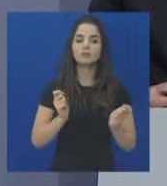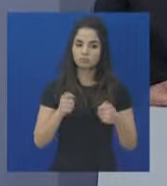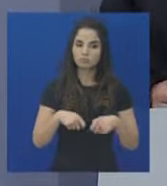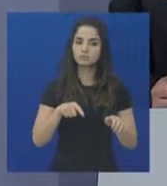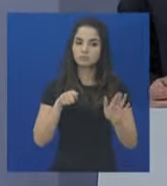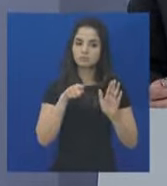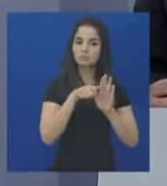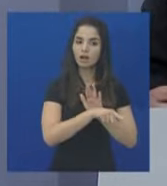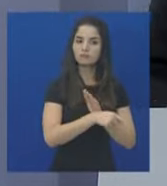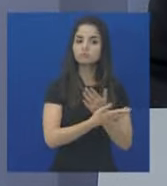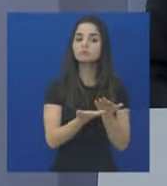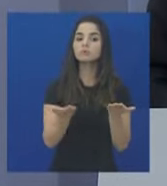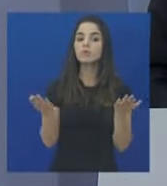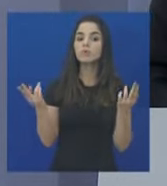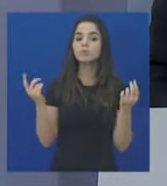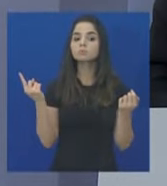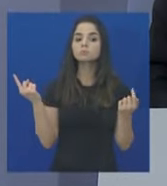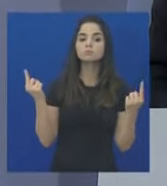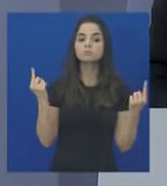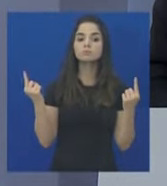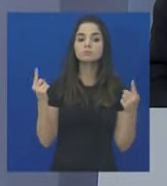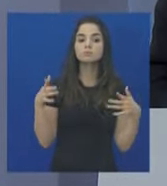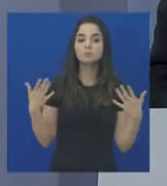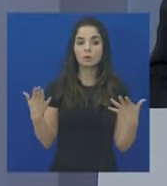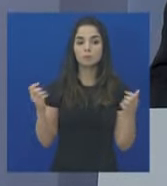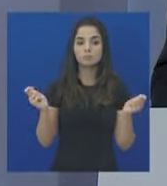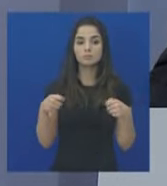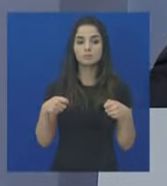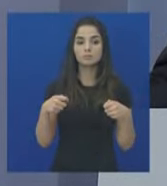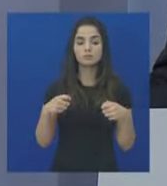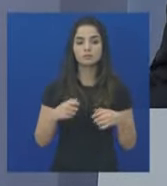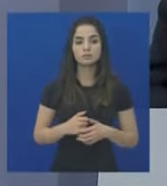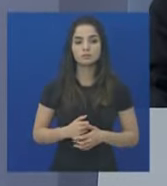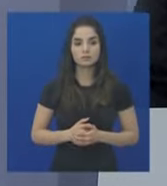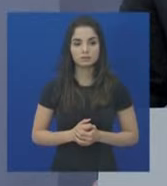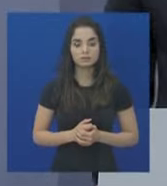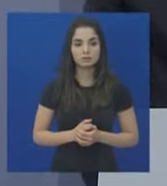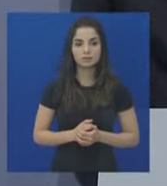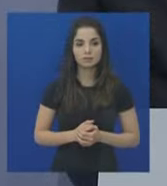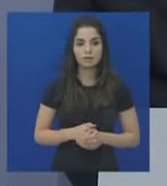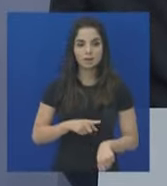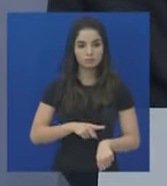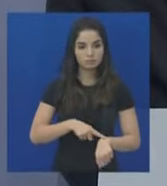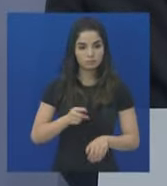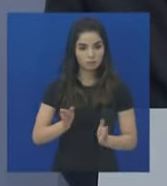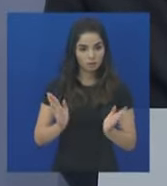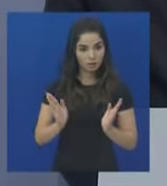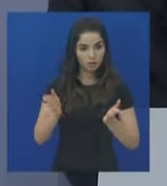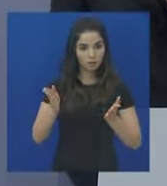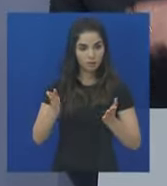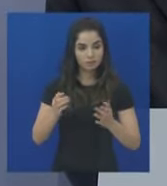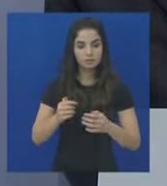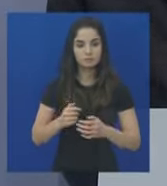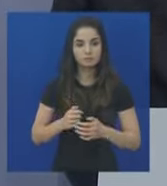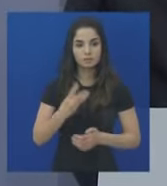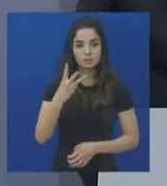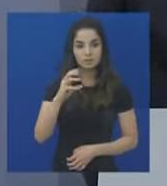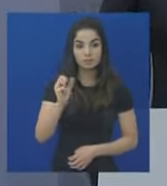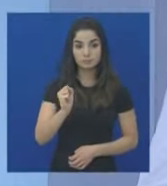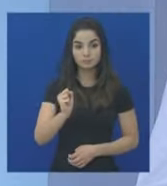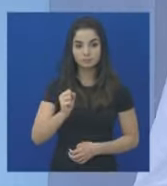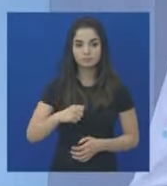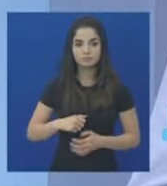pergunta para qualquer um dos seus candidatos, dos seus companheiros. O seu tempo passa a contar a partir de agora, 30 segundos,